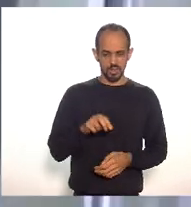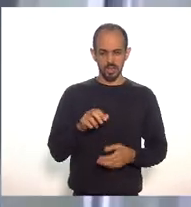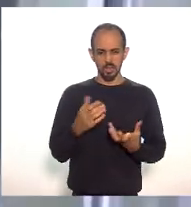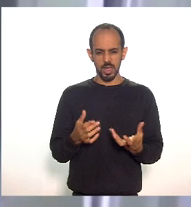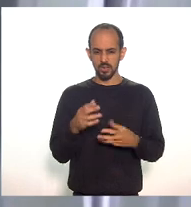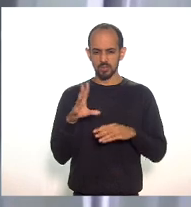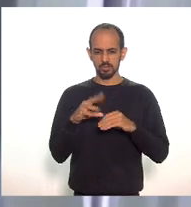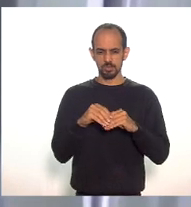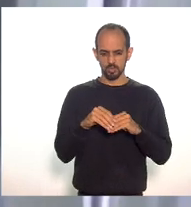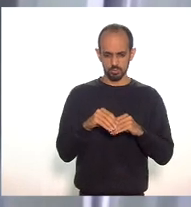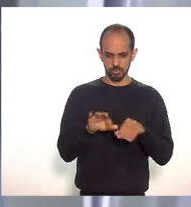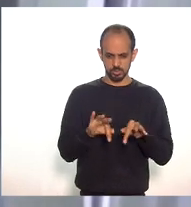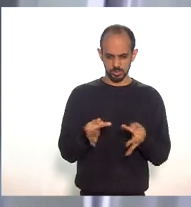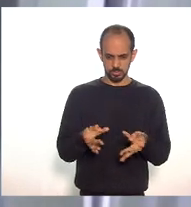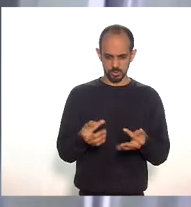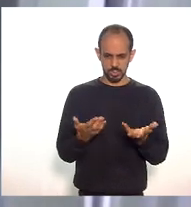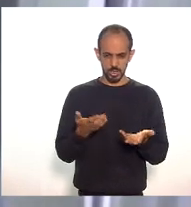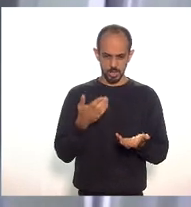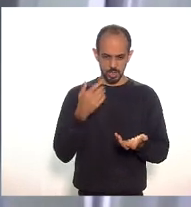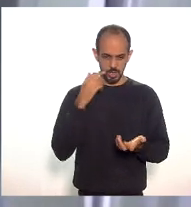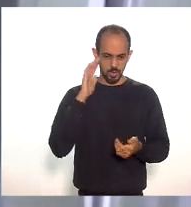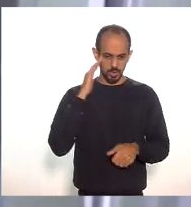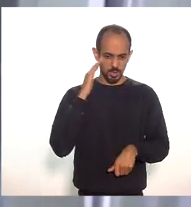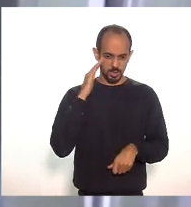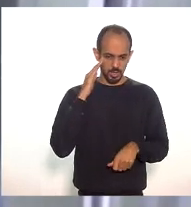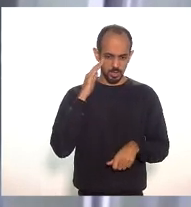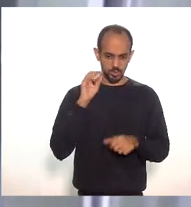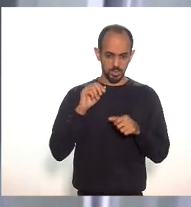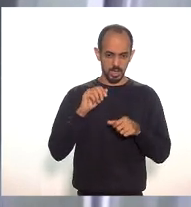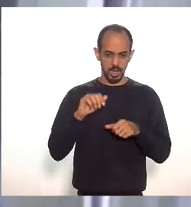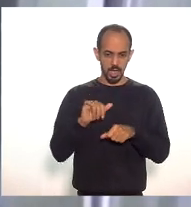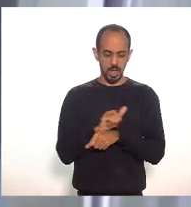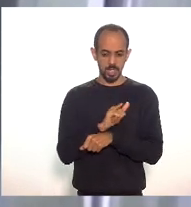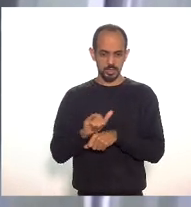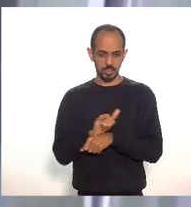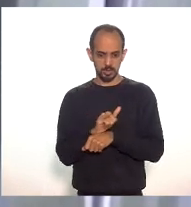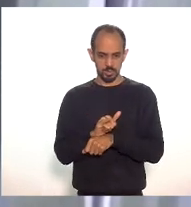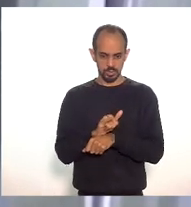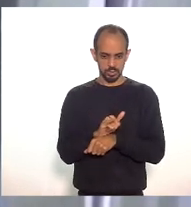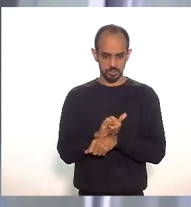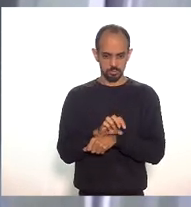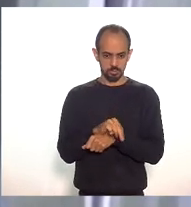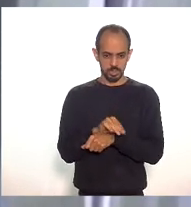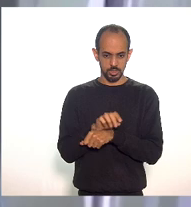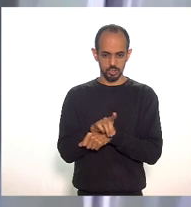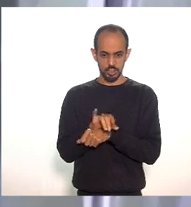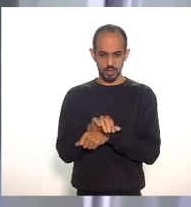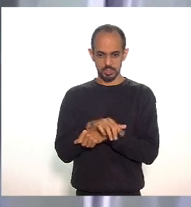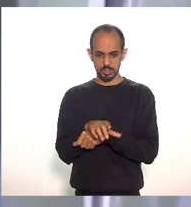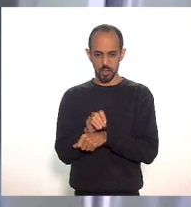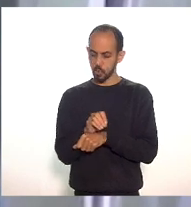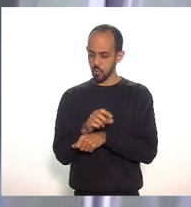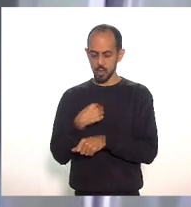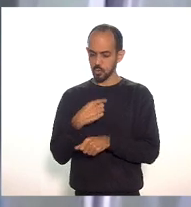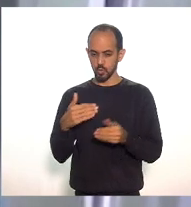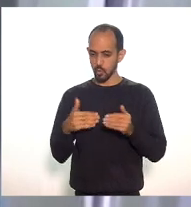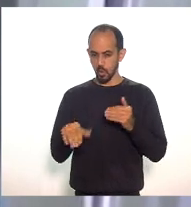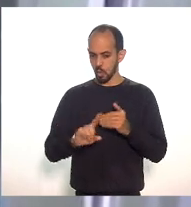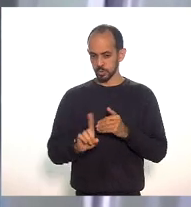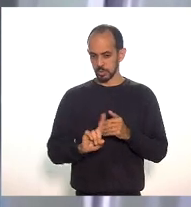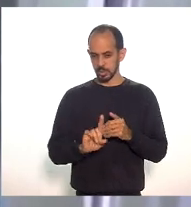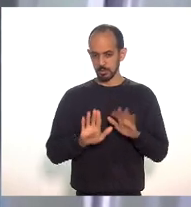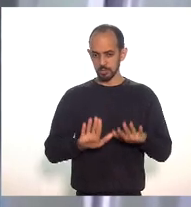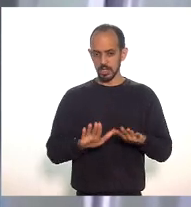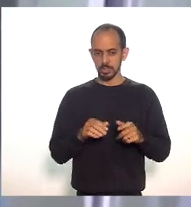presidentw eu entendo que a mediação proposta é pode ser boa não tem um sou contra não é